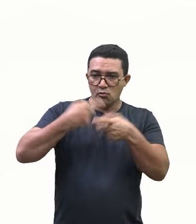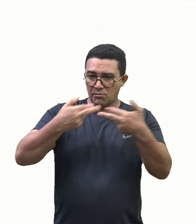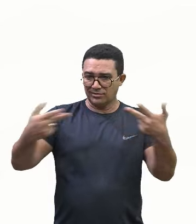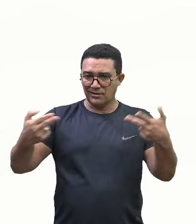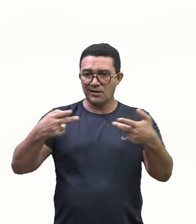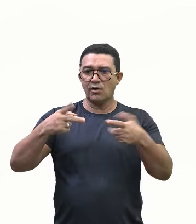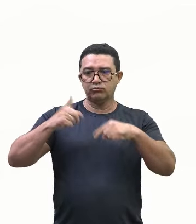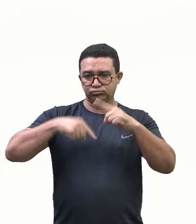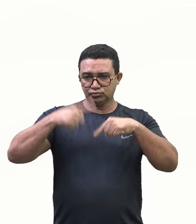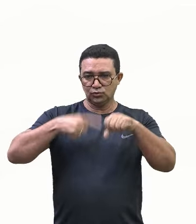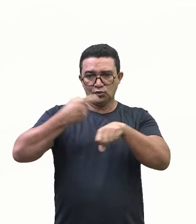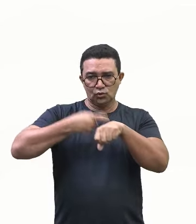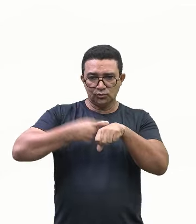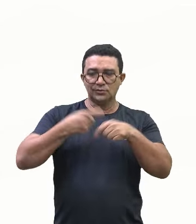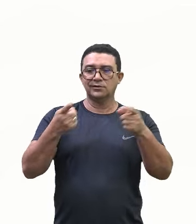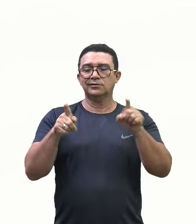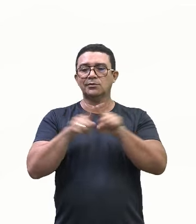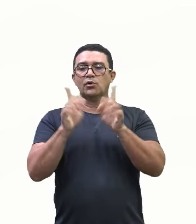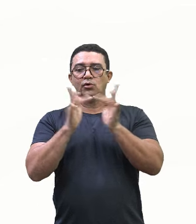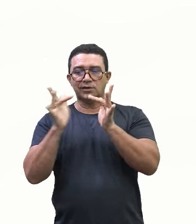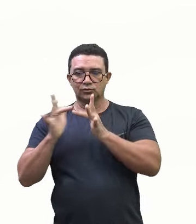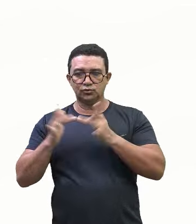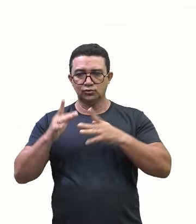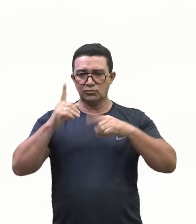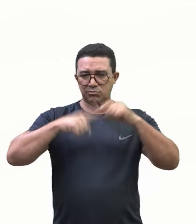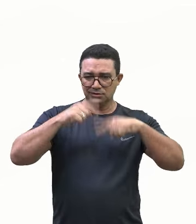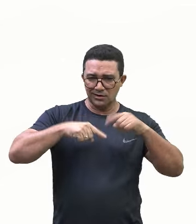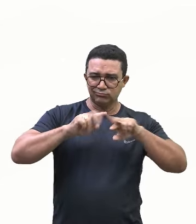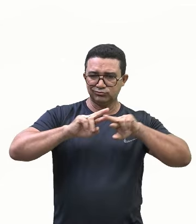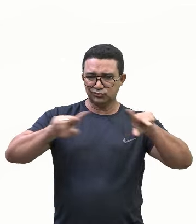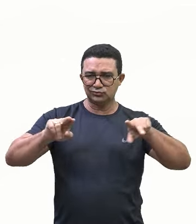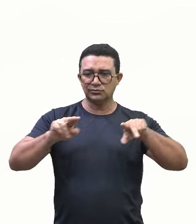com fluidos e aqui eu não preciso estar em